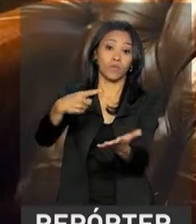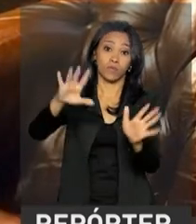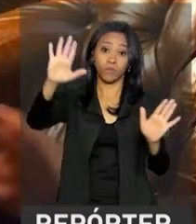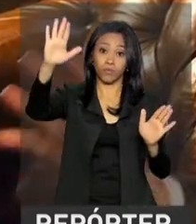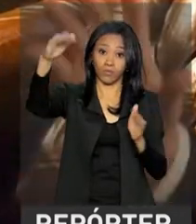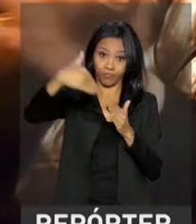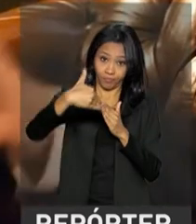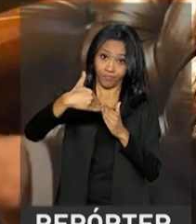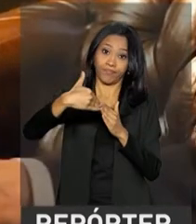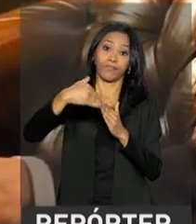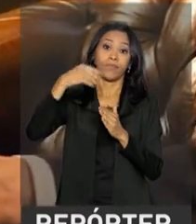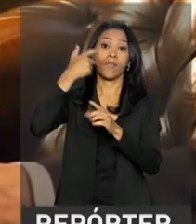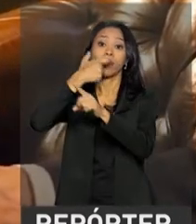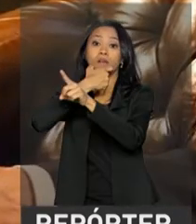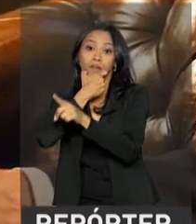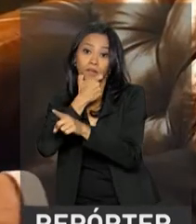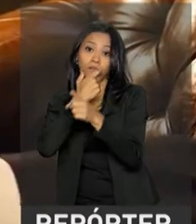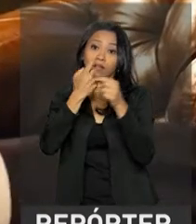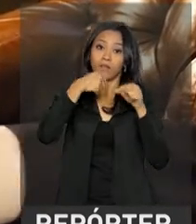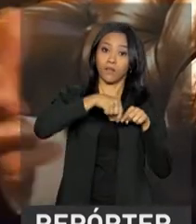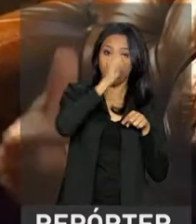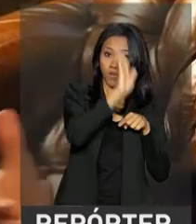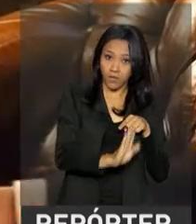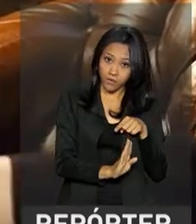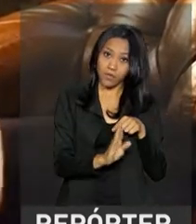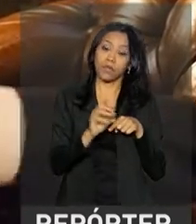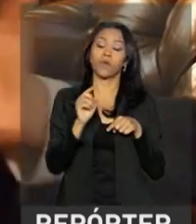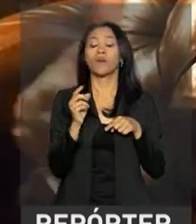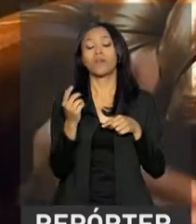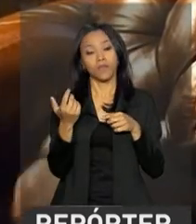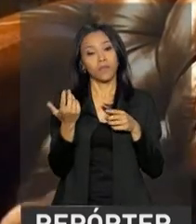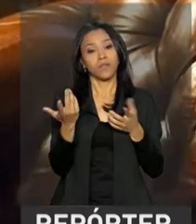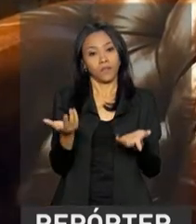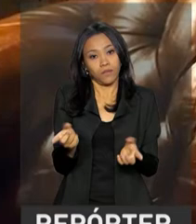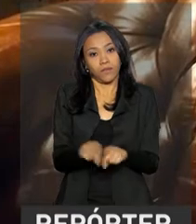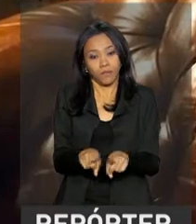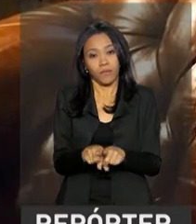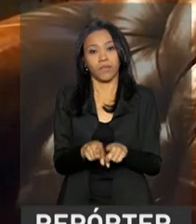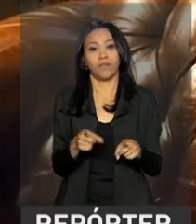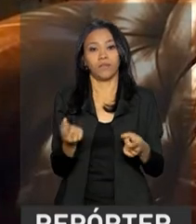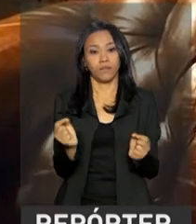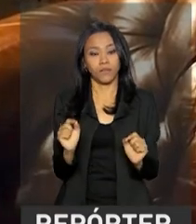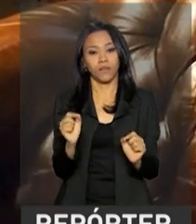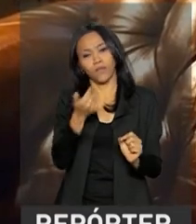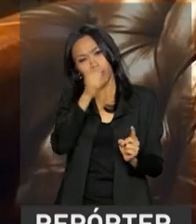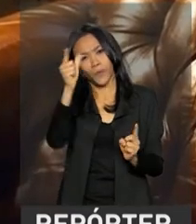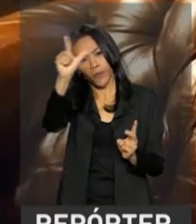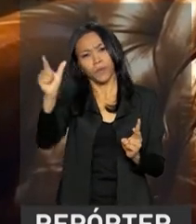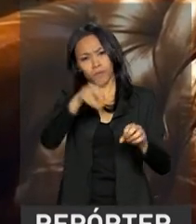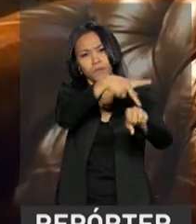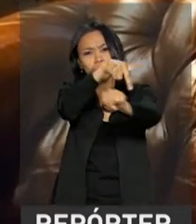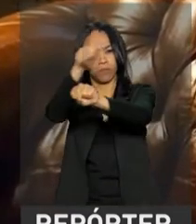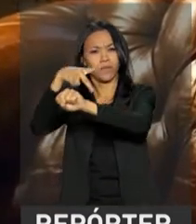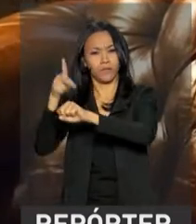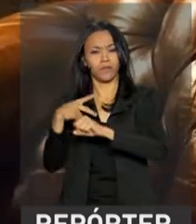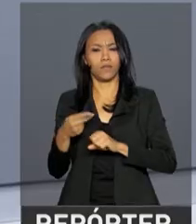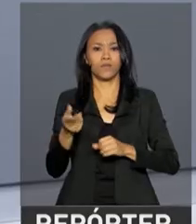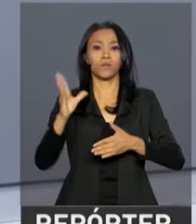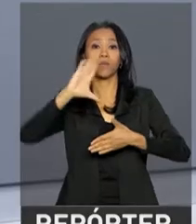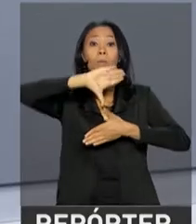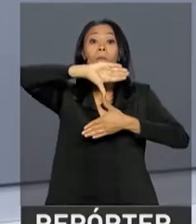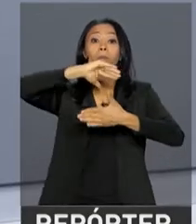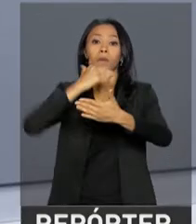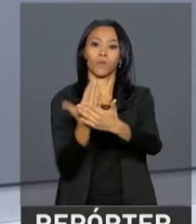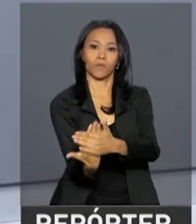unido com o brasil nesse caso há obviamente formalmente também incluindo os demais países do mercosul